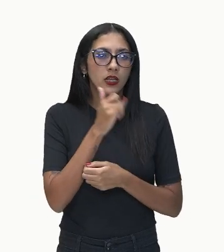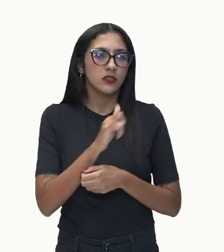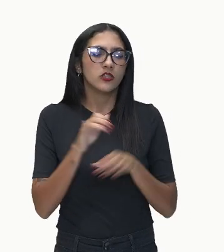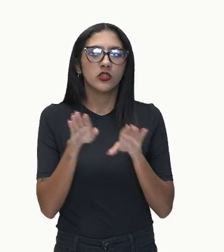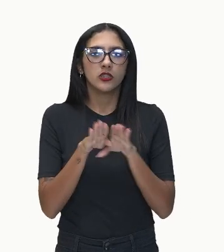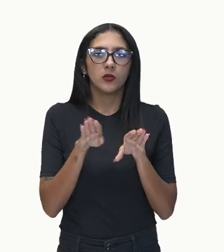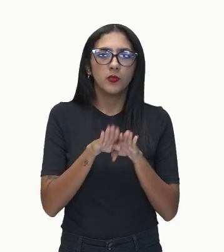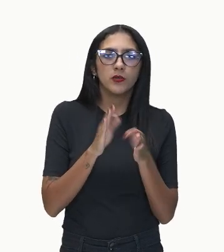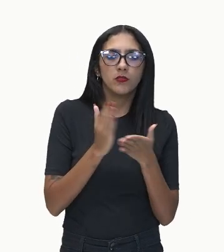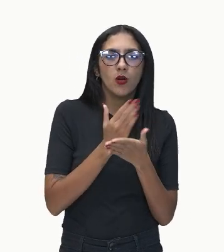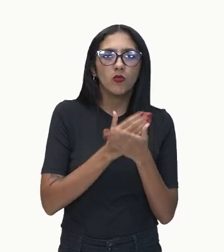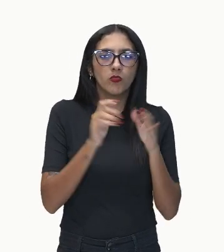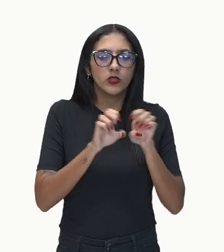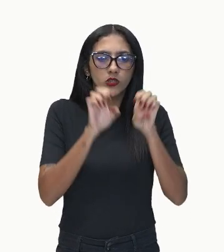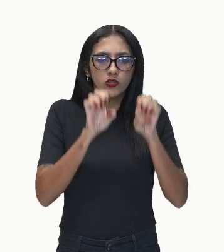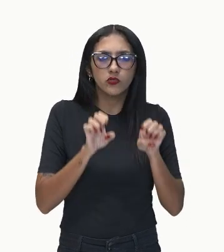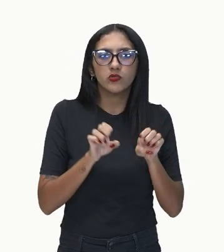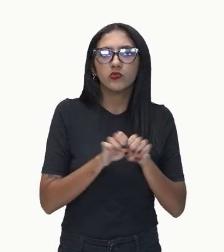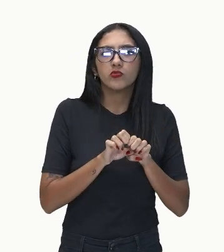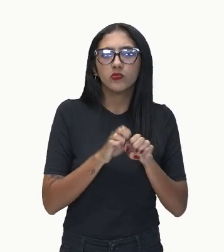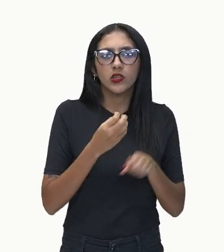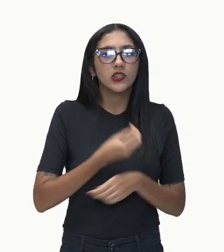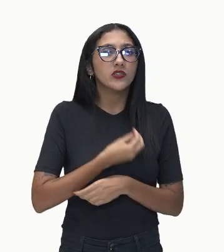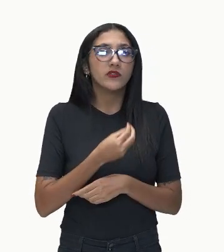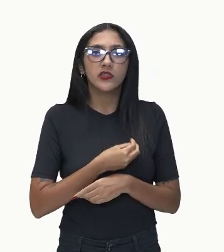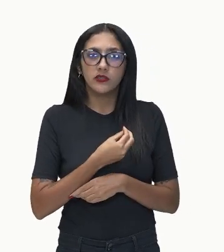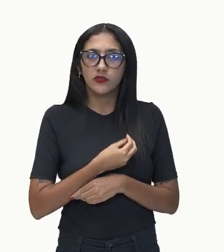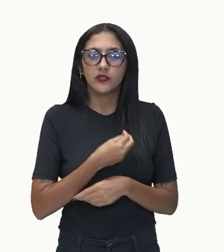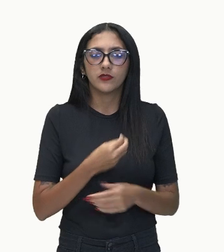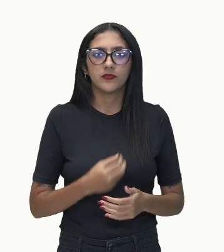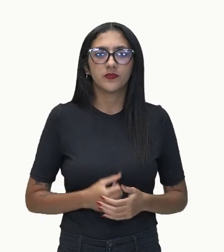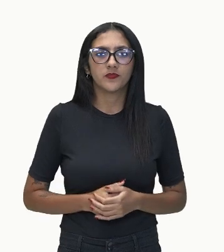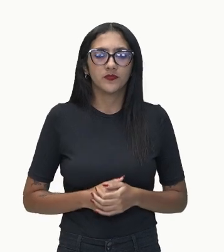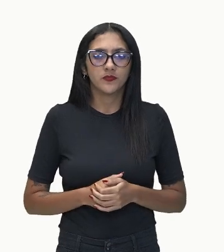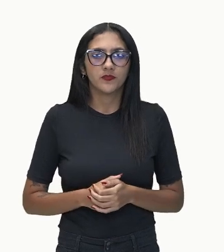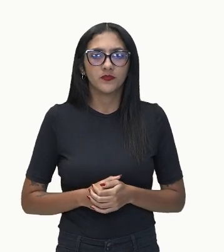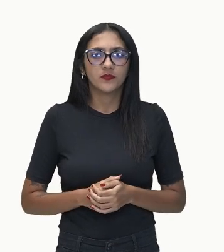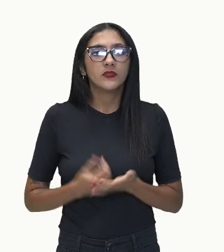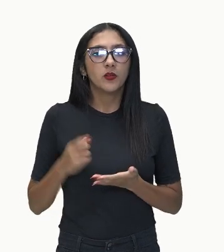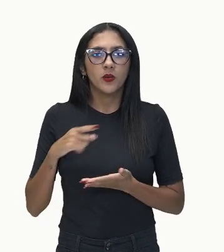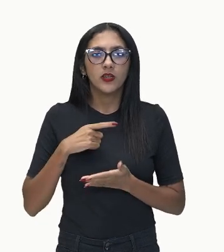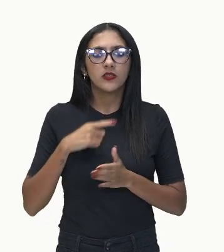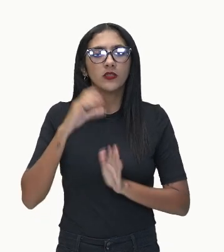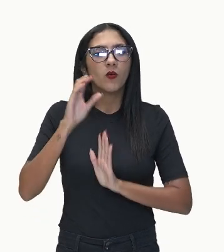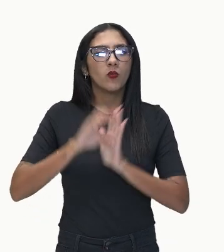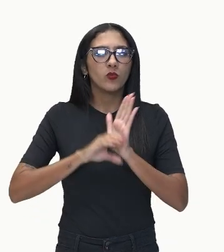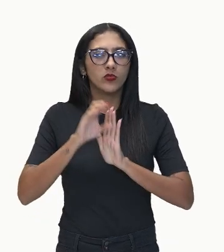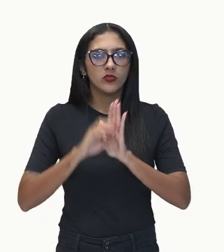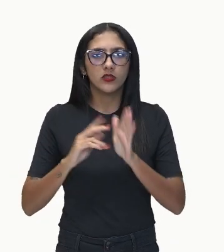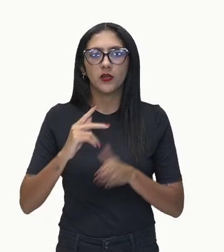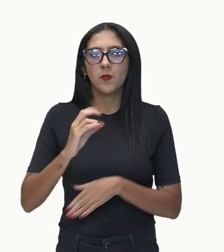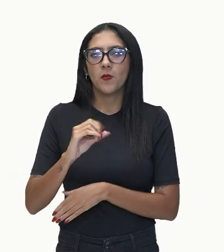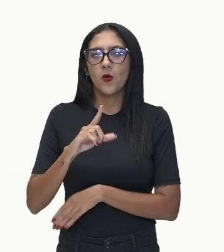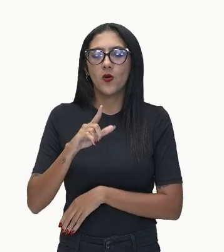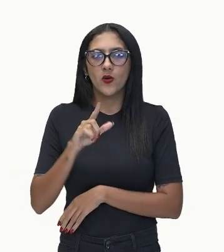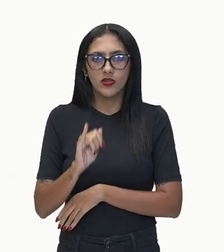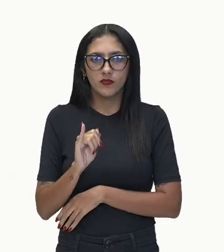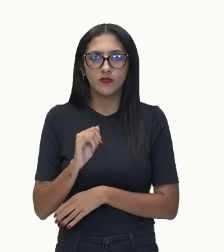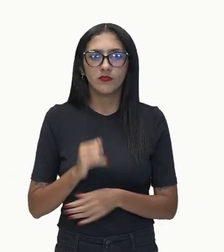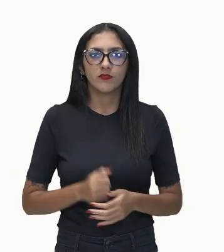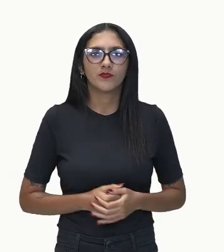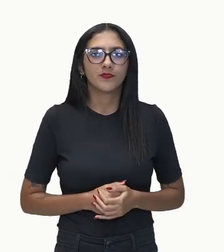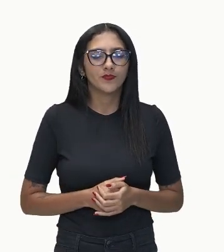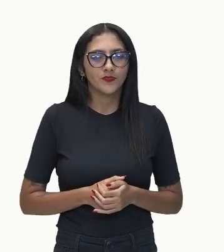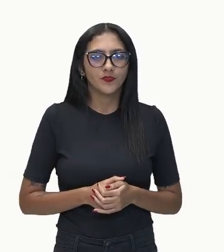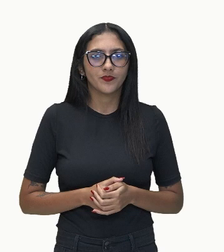de estruturas de alguns organismos. Então, esse é o conceito de polissacarídeos. E